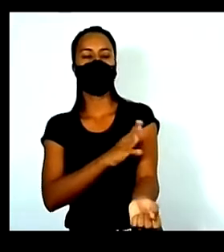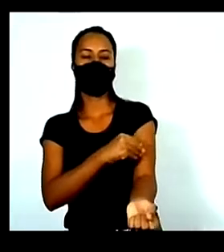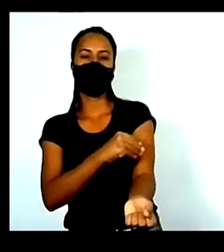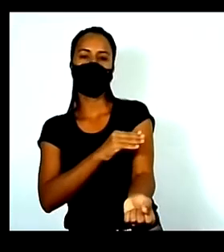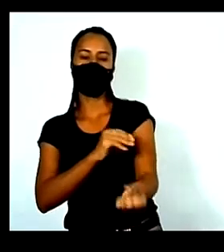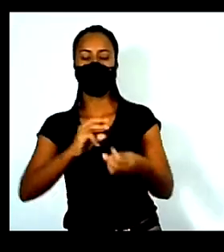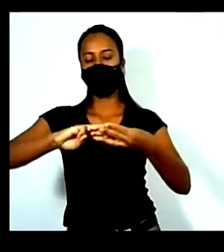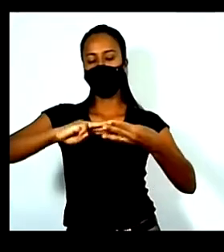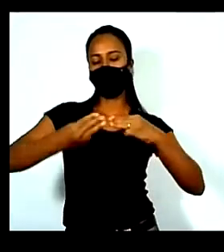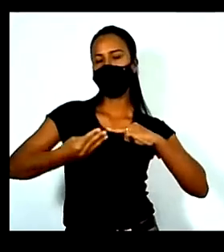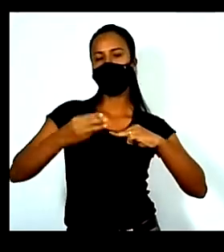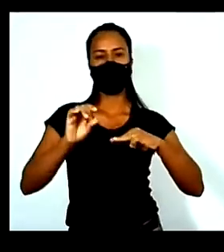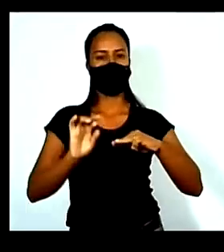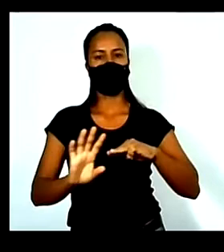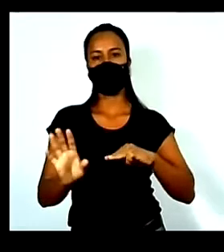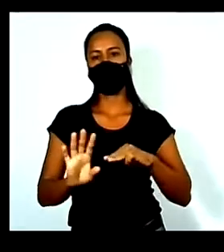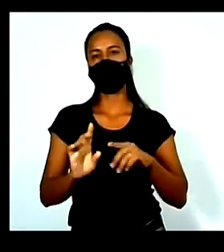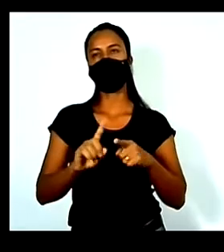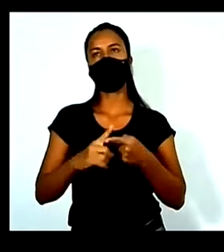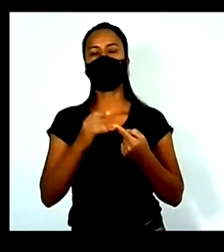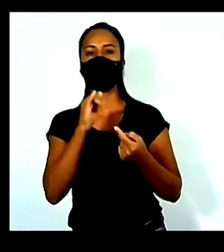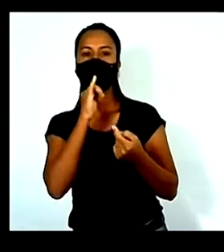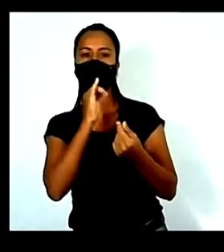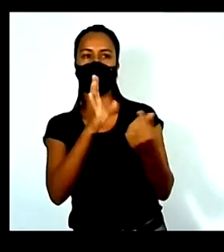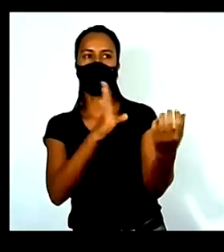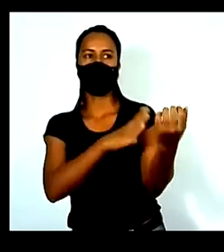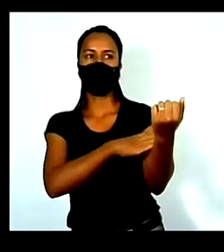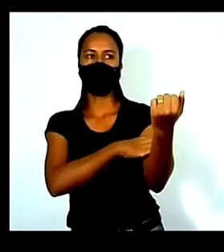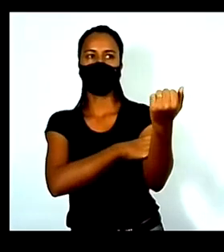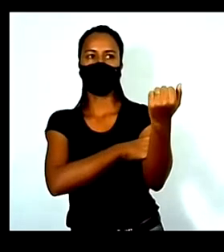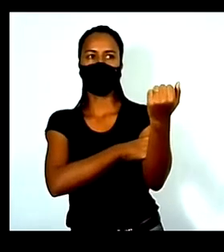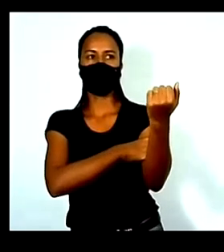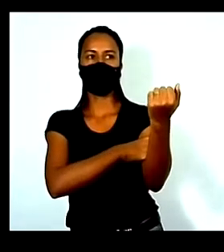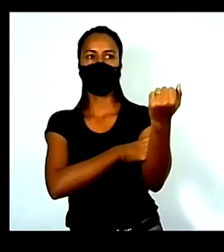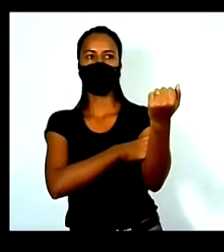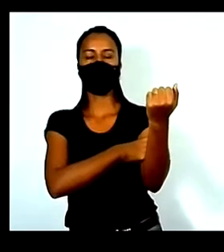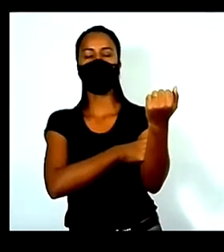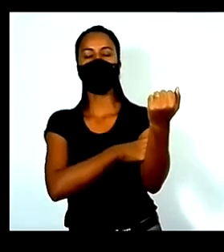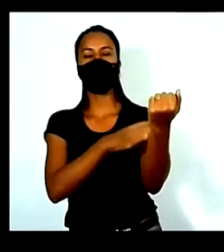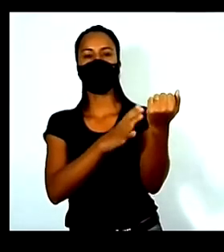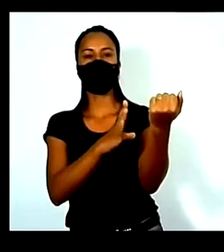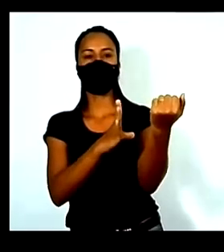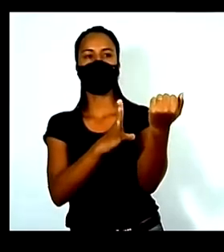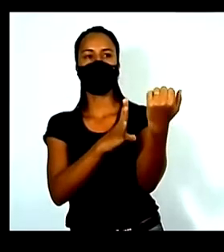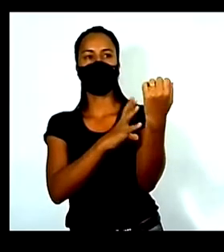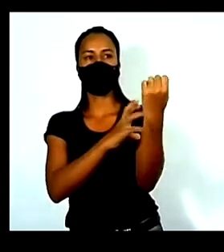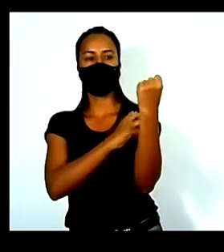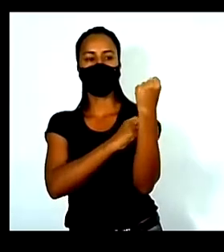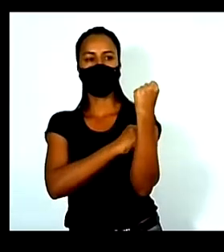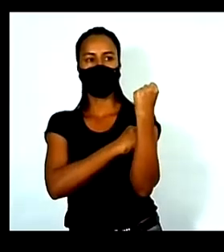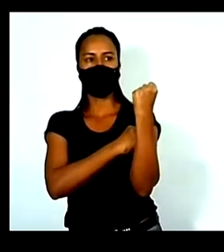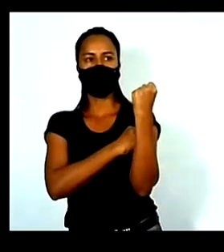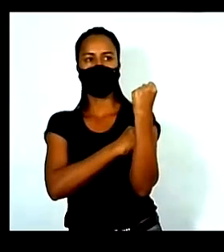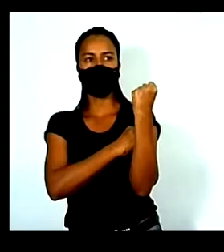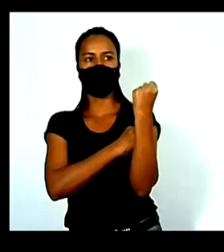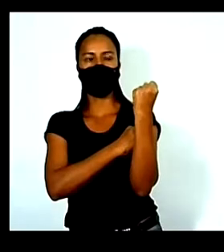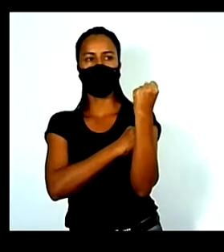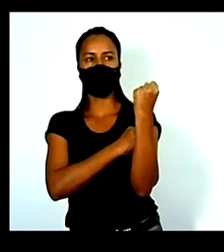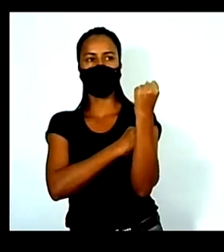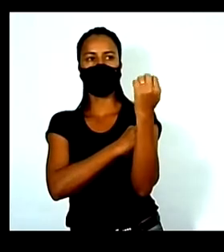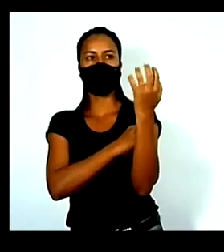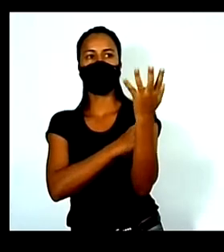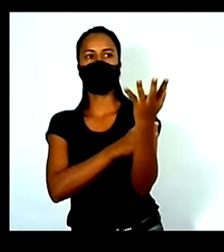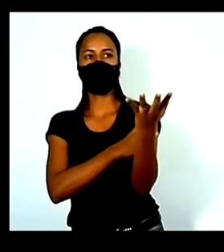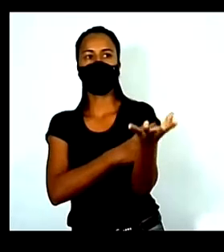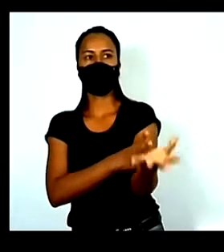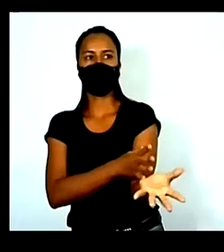Só que à medida que ele contrai, vamos supor, o bíceps, que é a parte de cima, ele vai relaxar a parte de